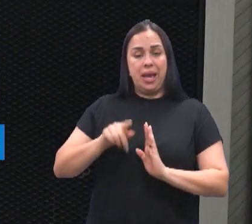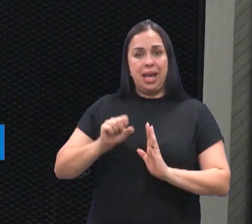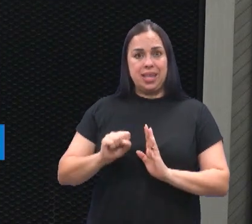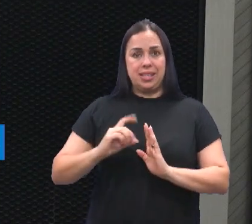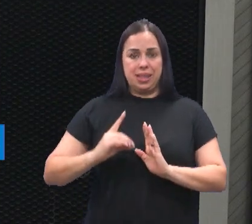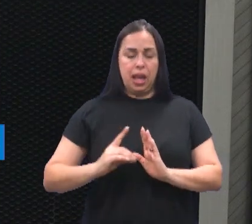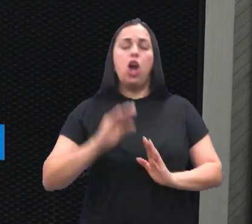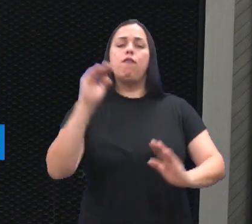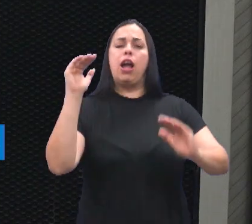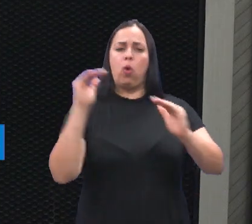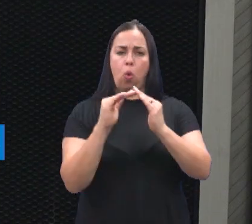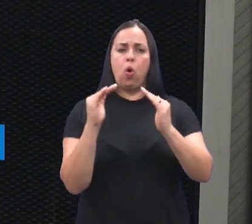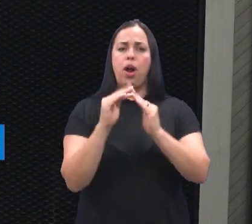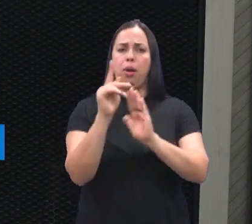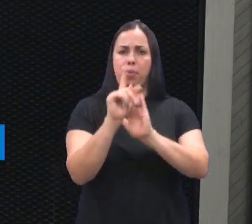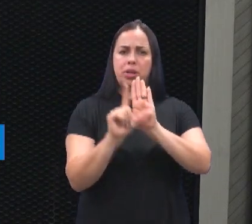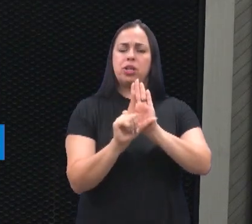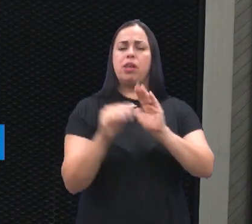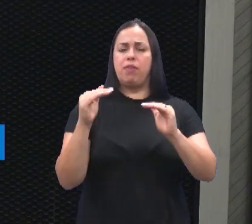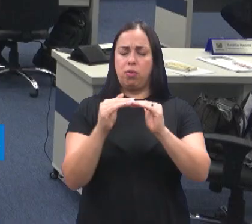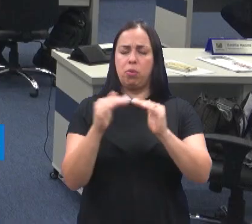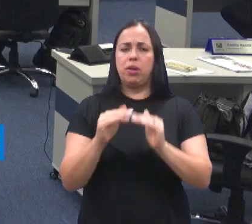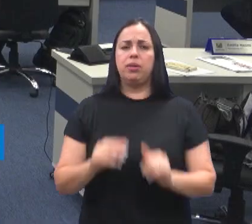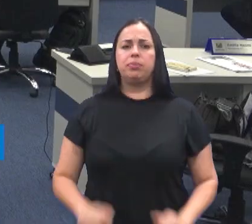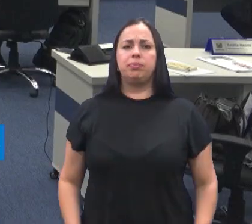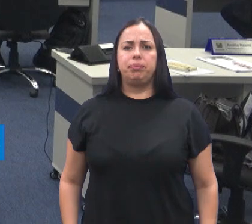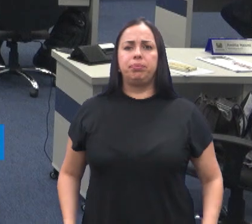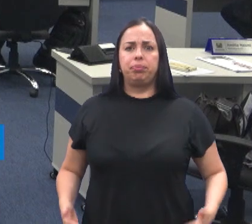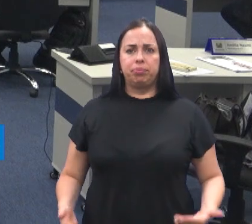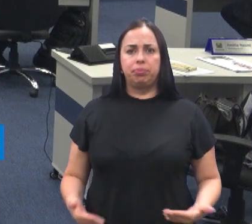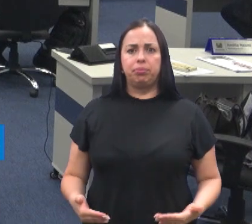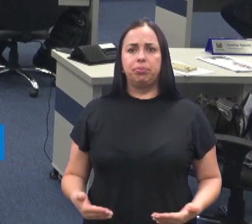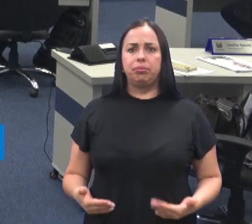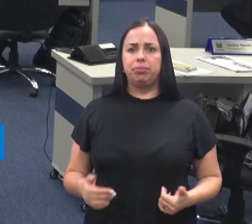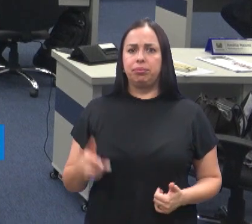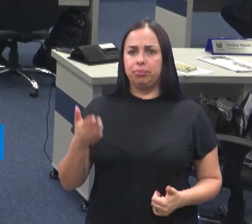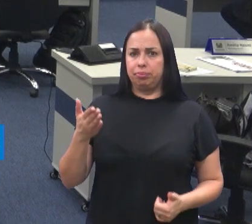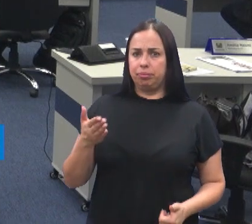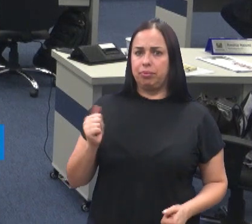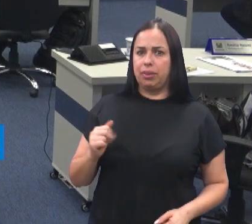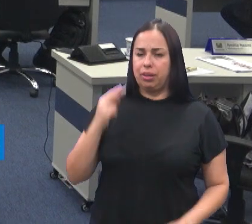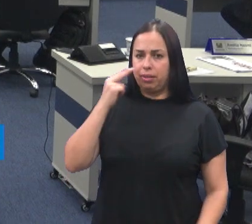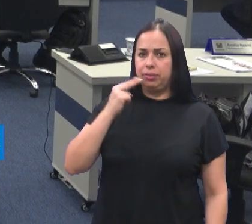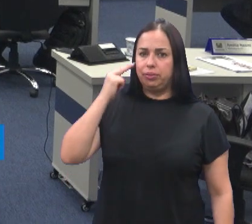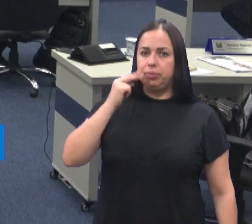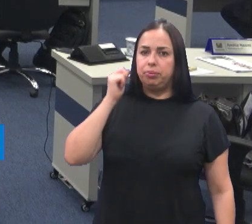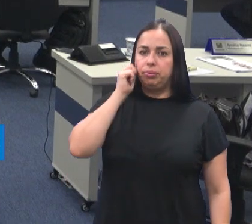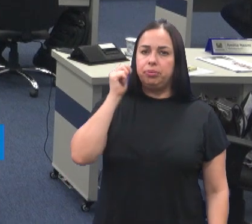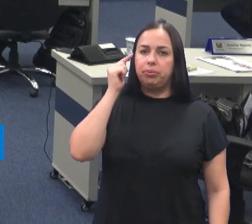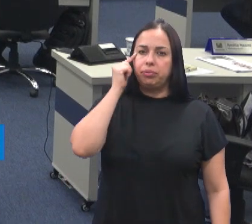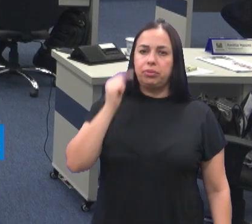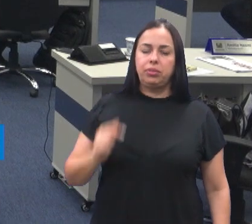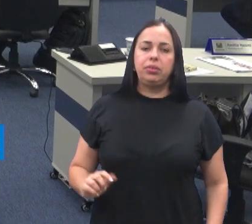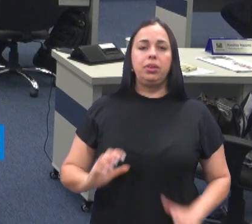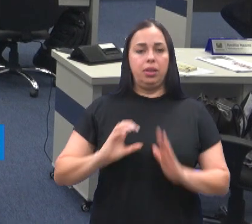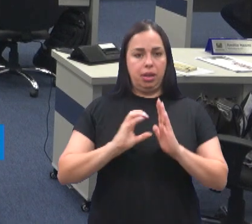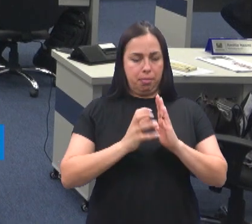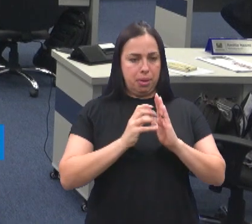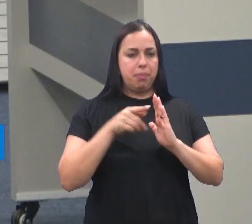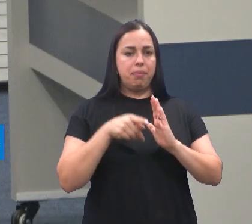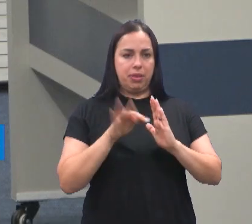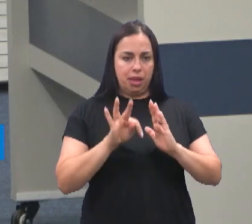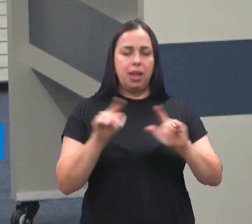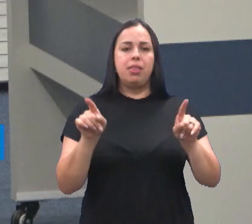favorável ao vosso projeto. Caminhamento de votação, vereadora Amélia Noronha. A bancada do PT também vai